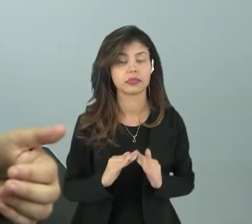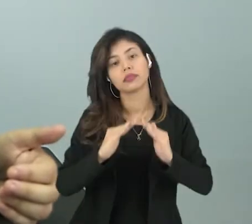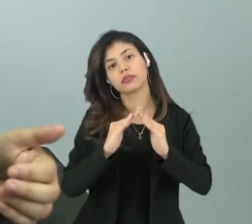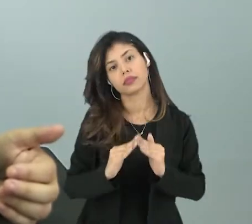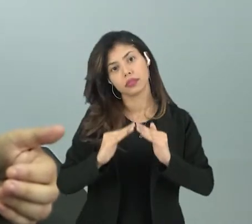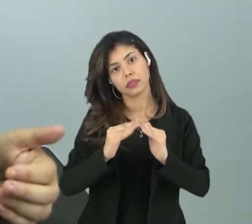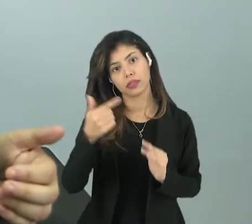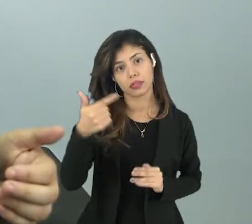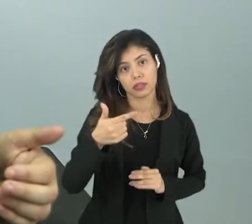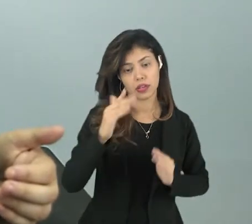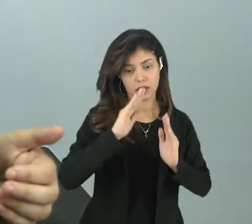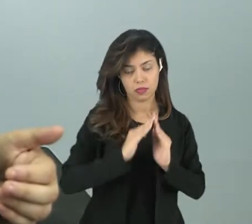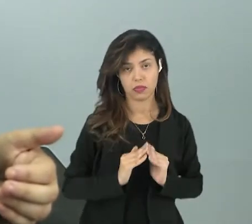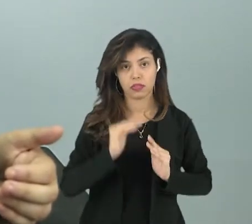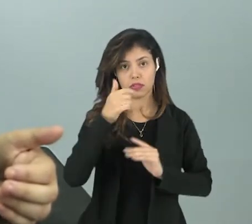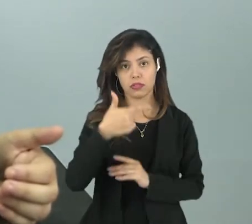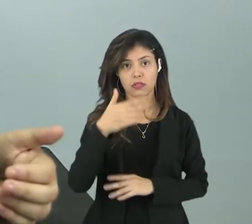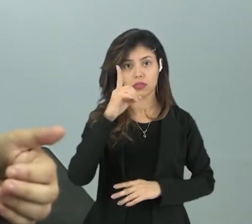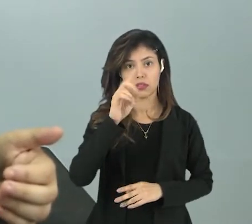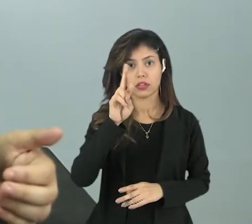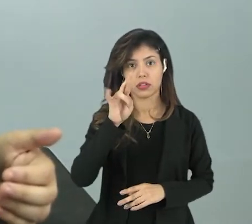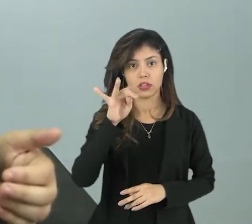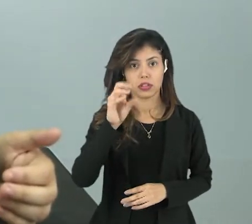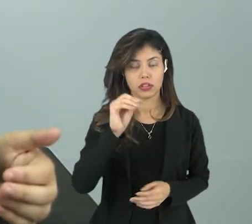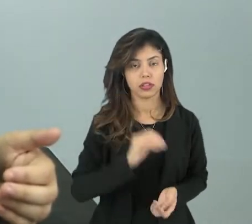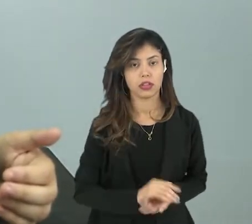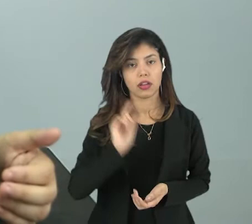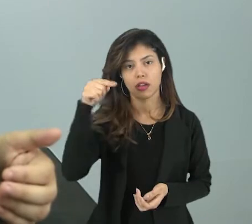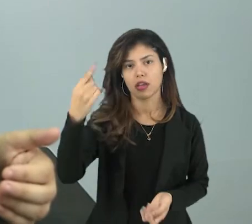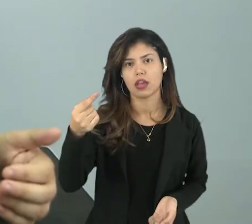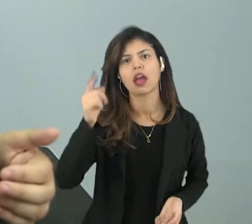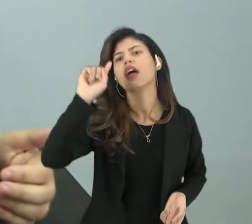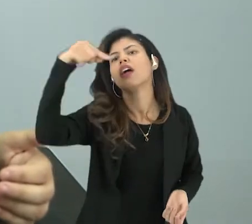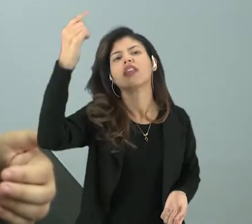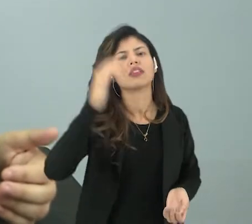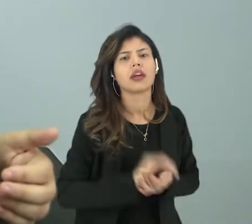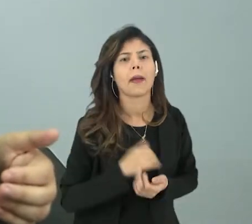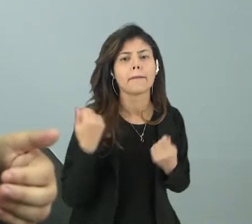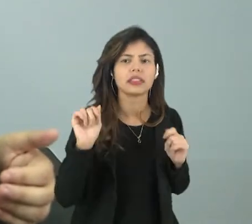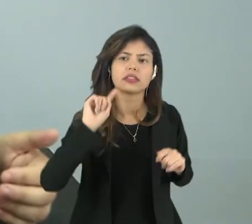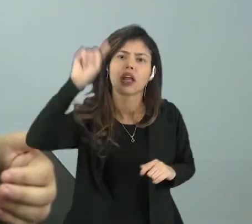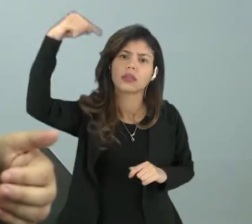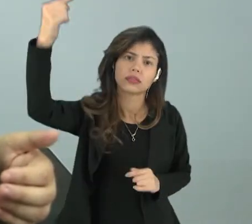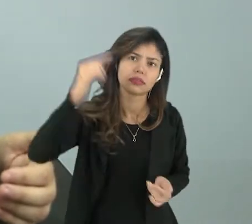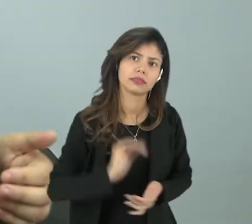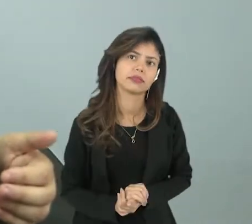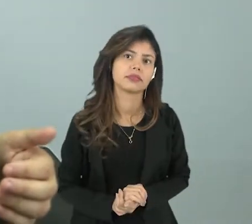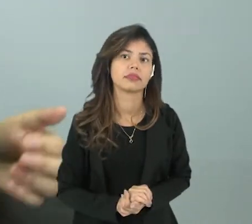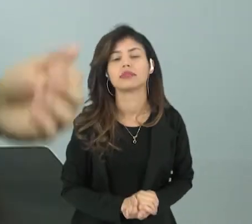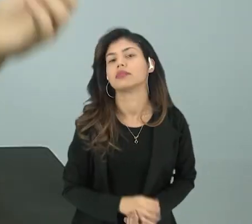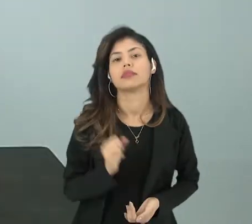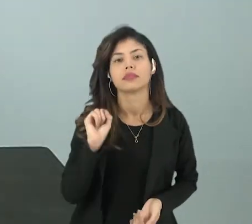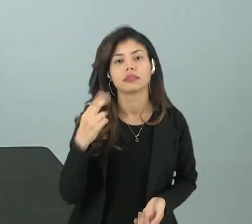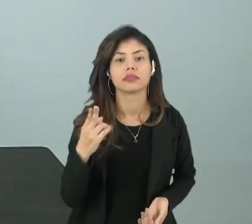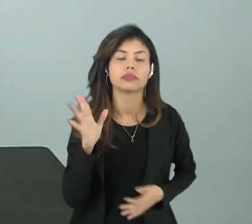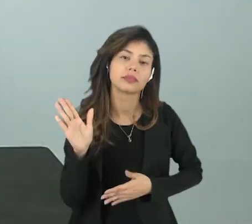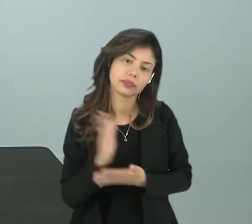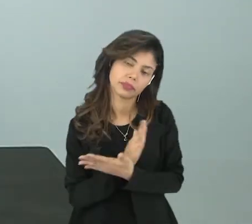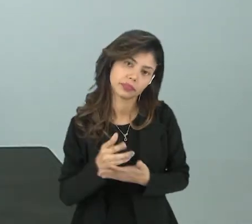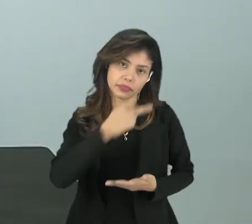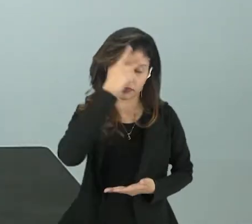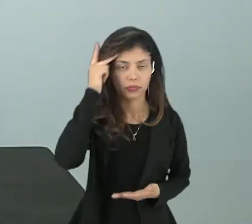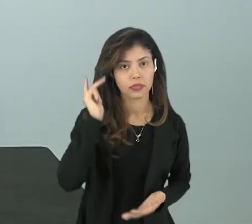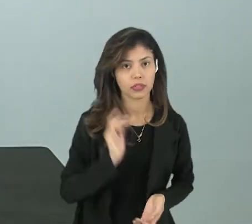2º distrito, então geralmente eu falo, eu vou lá do outro lado amanhã. Então eu tenho que ir lá do outro lado. Ou então, algumas pessoas